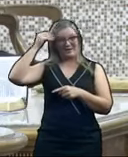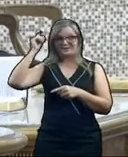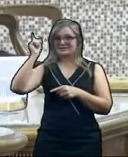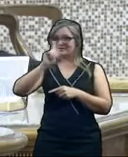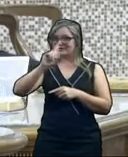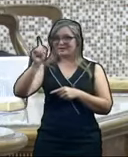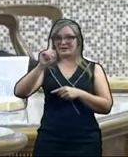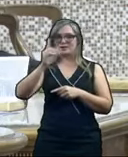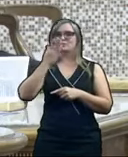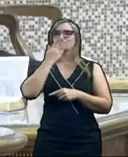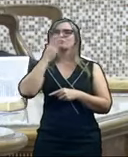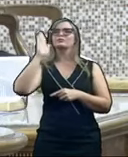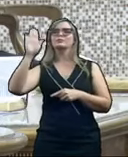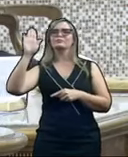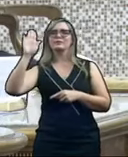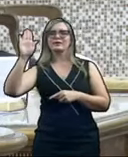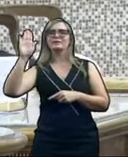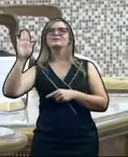sua vida